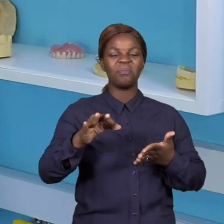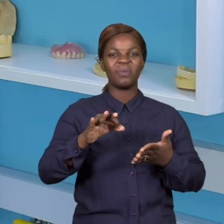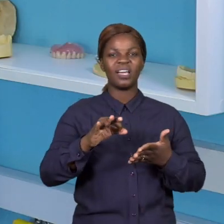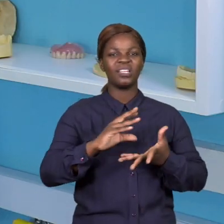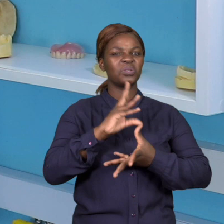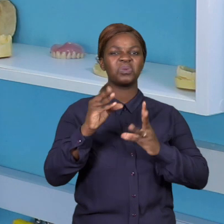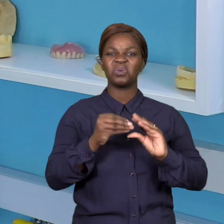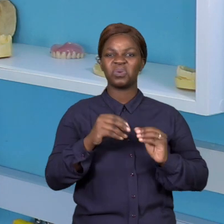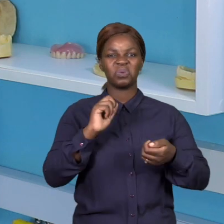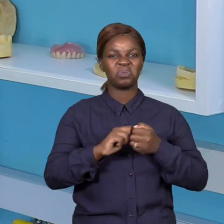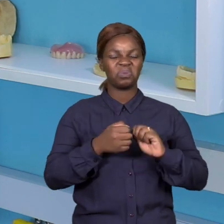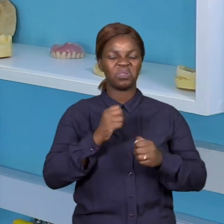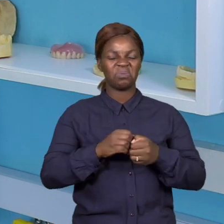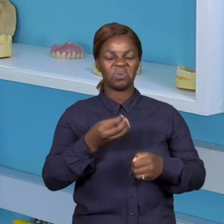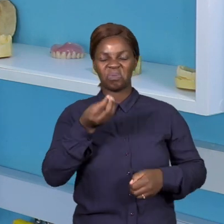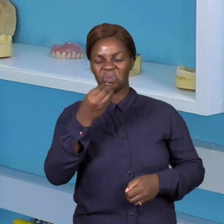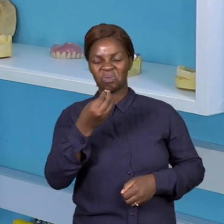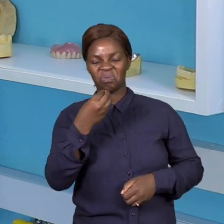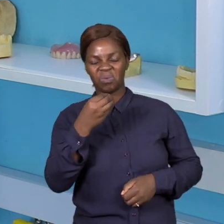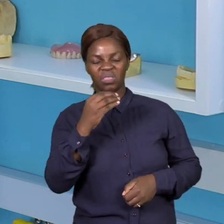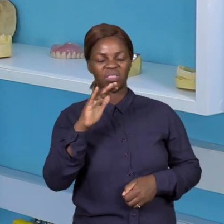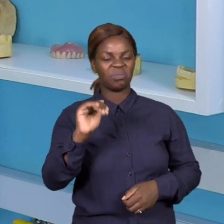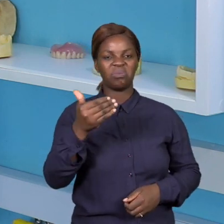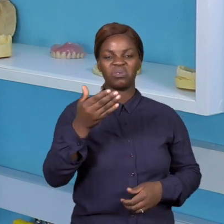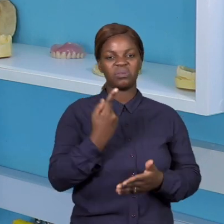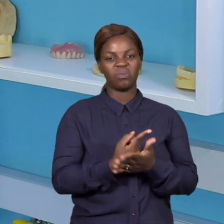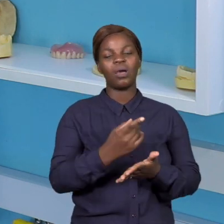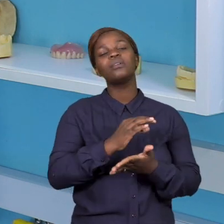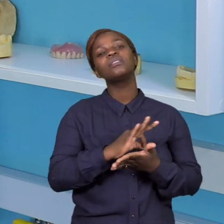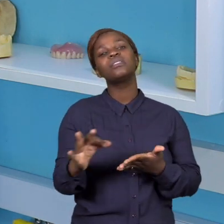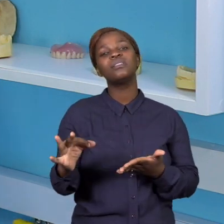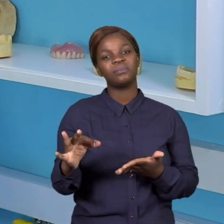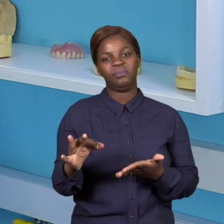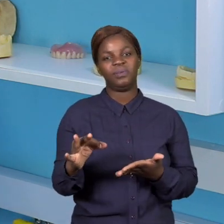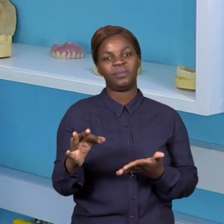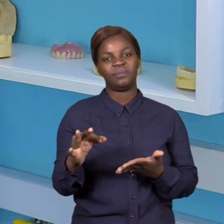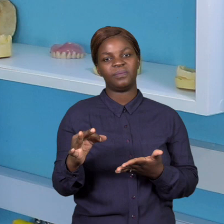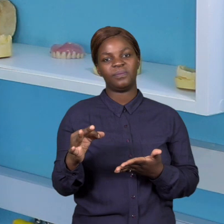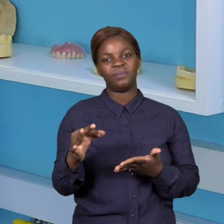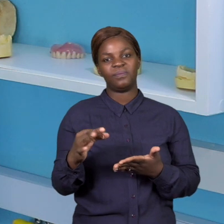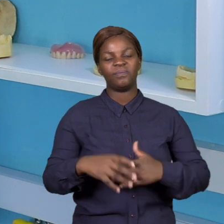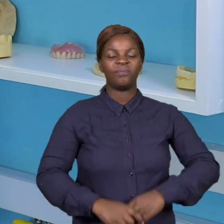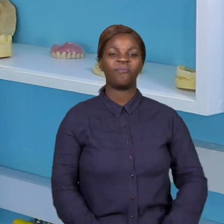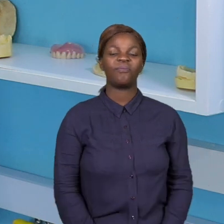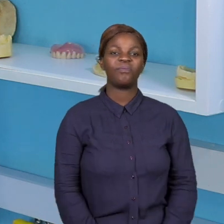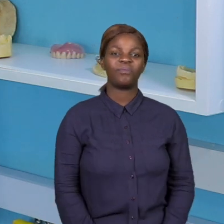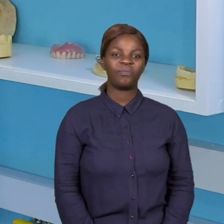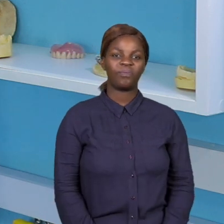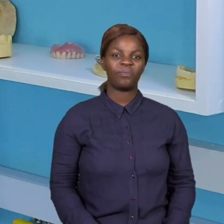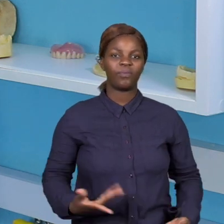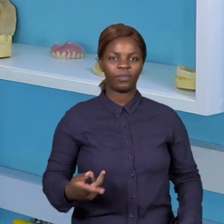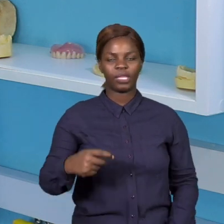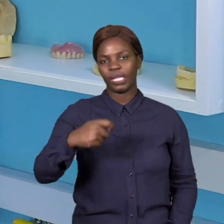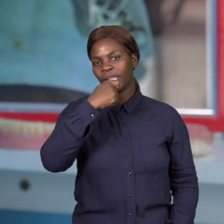dentro daqueles cantos das placas que não é possível retirar simplesmente com a mão, né? Então, com